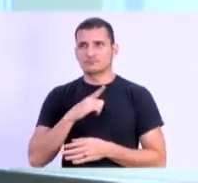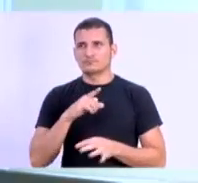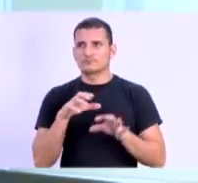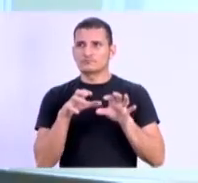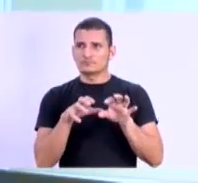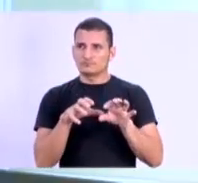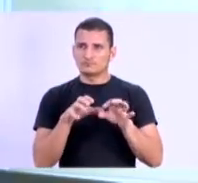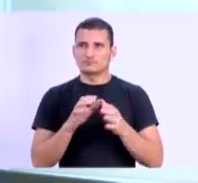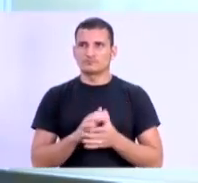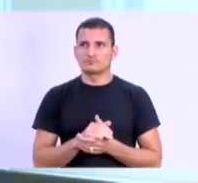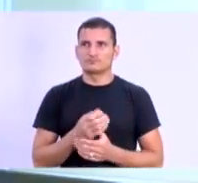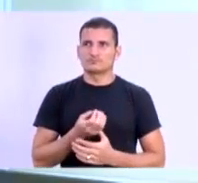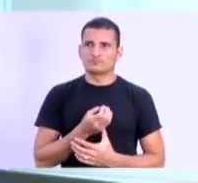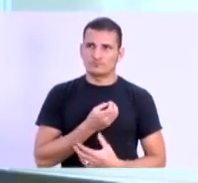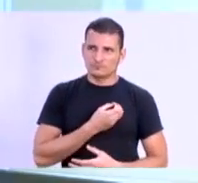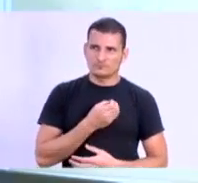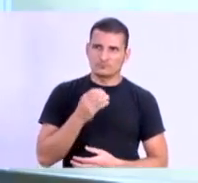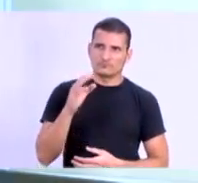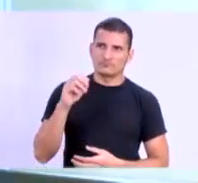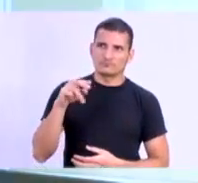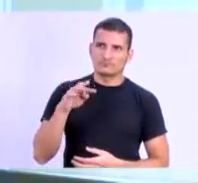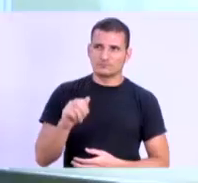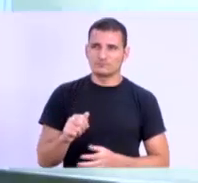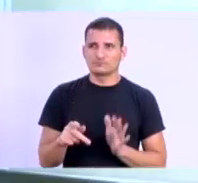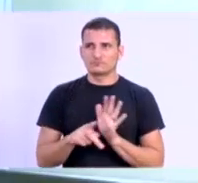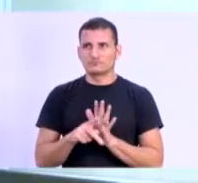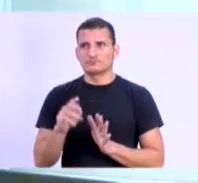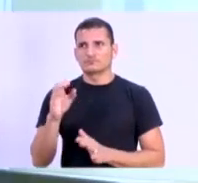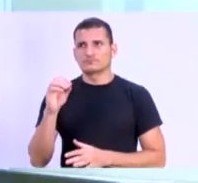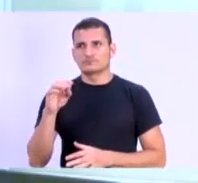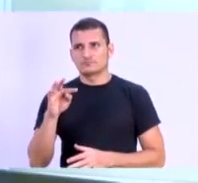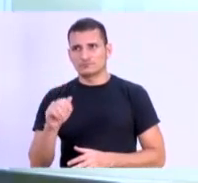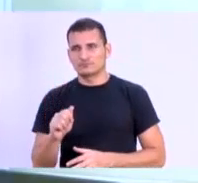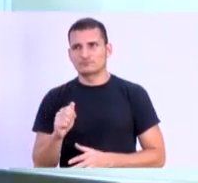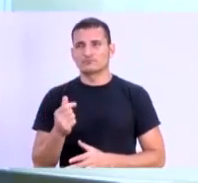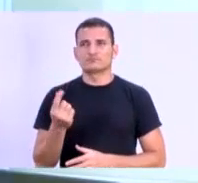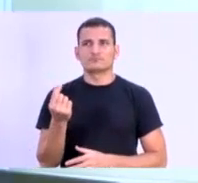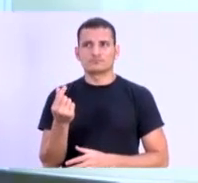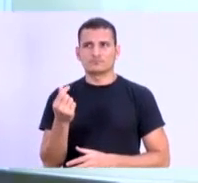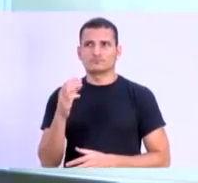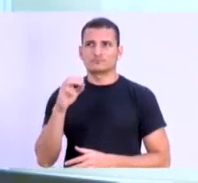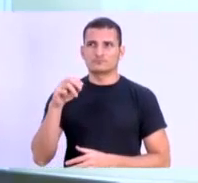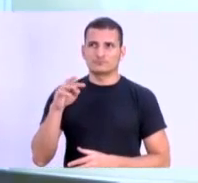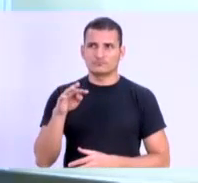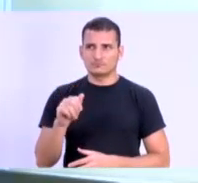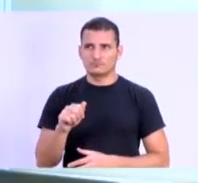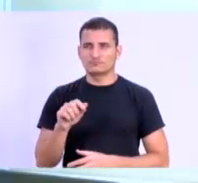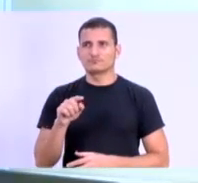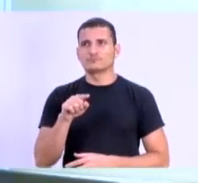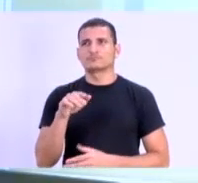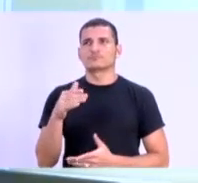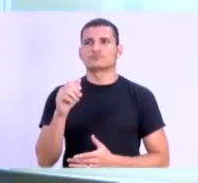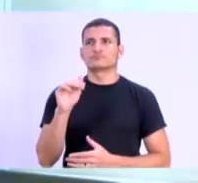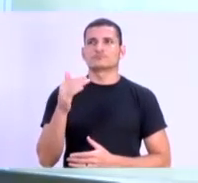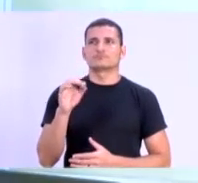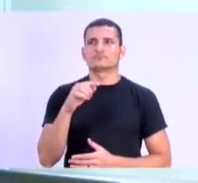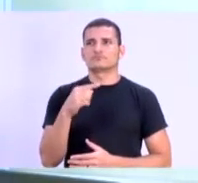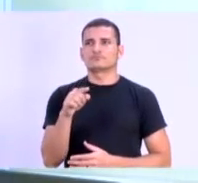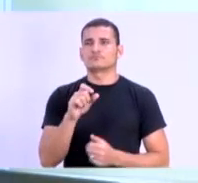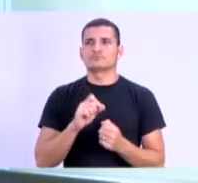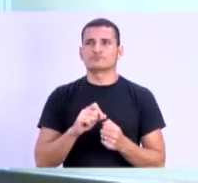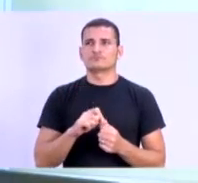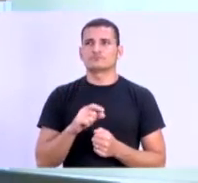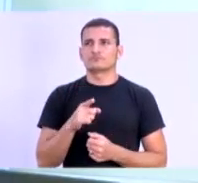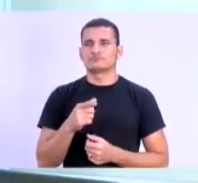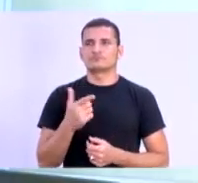características. Número da conta é o titular da conta e o saldo da conta. Perfeito. Quais são as ações que ele executa? Aí, com a conta